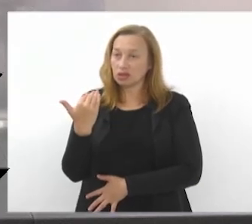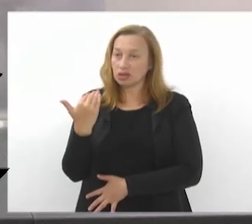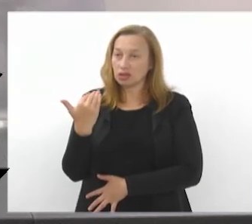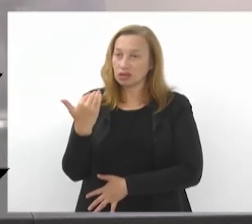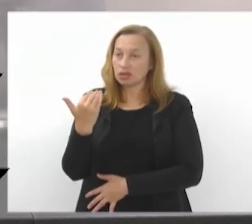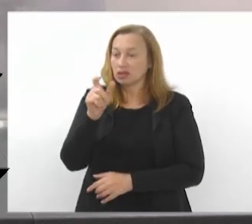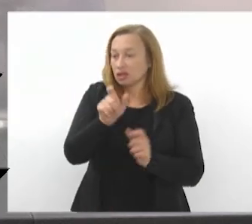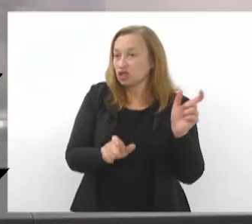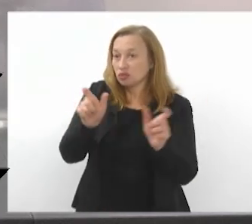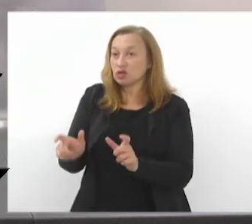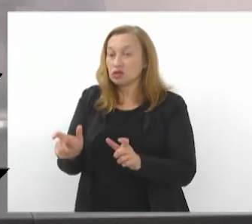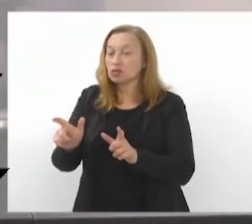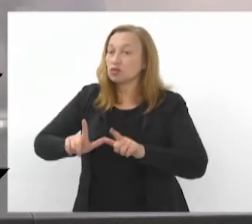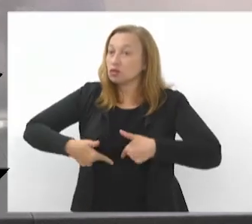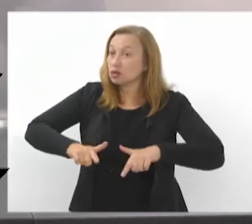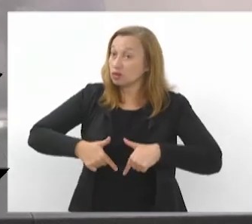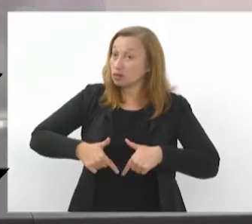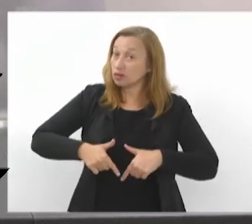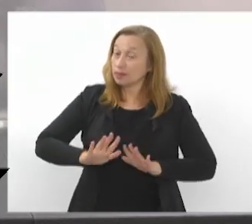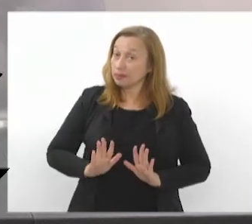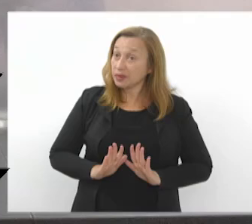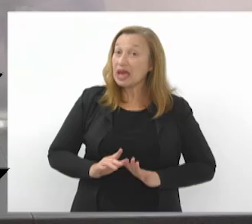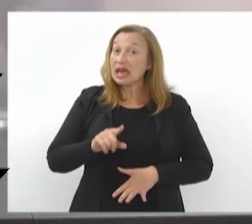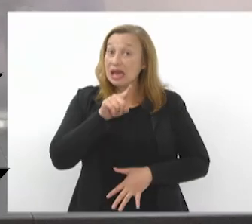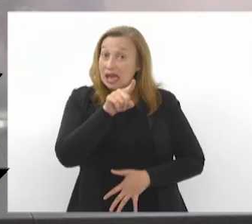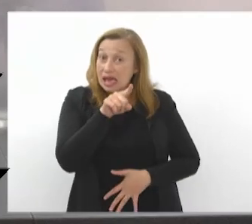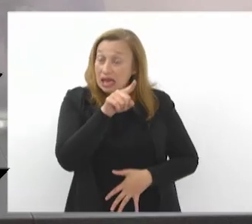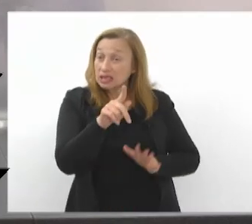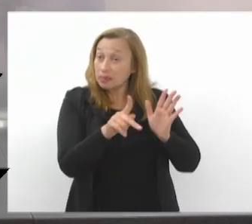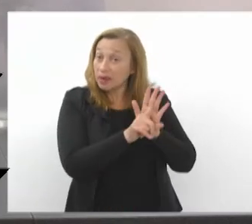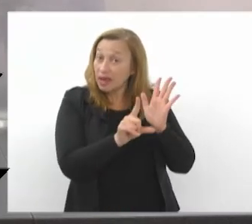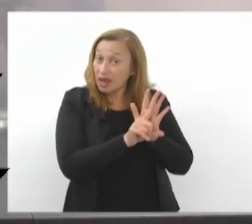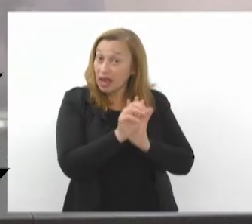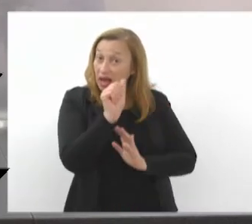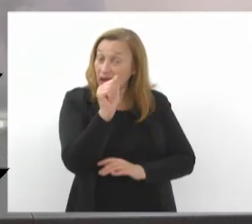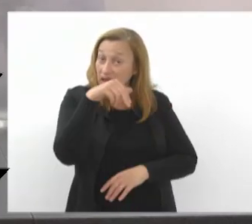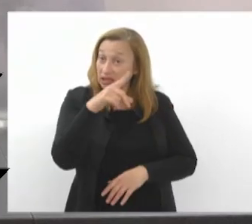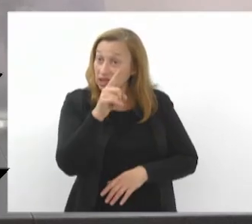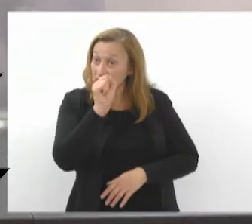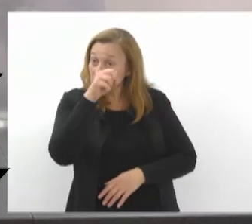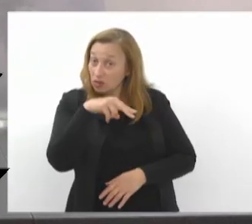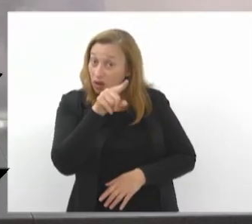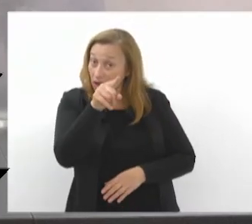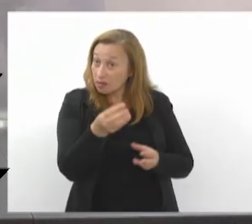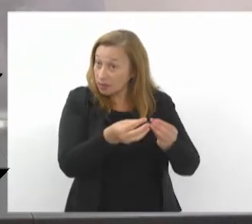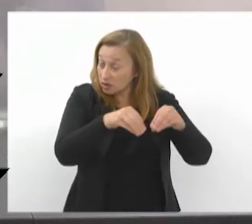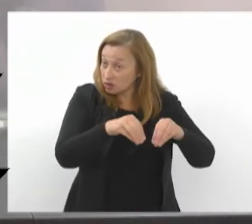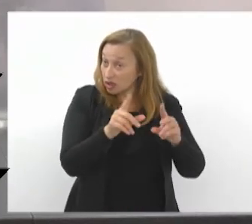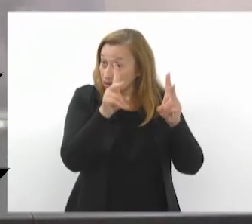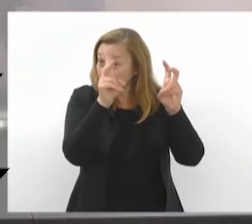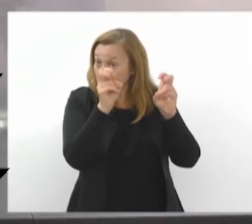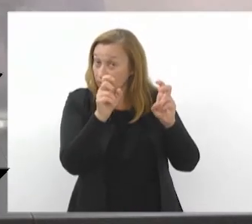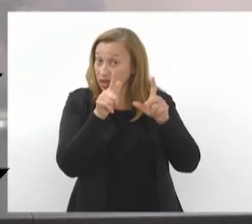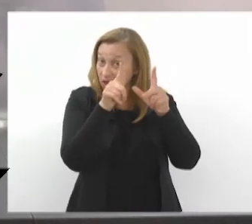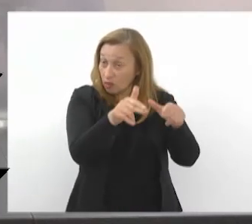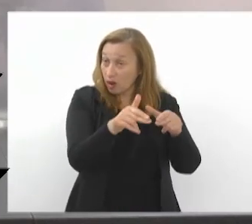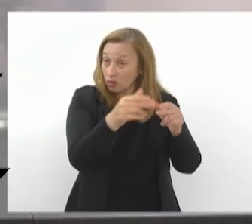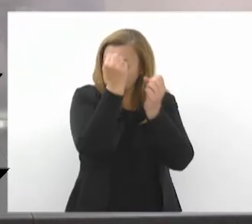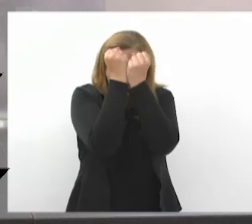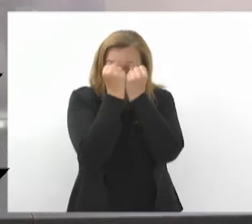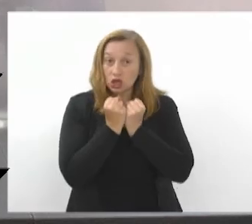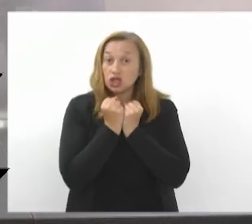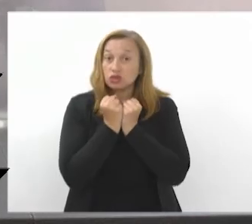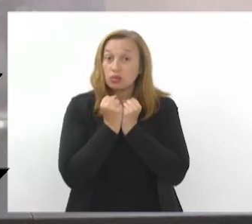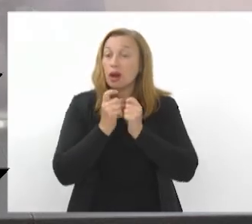deputado Anderson ele esteja prejudicado pela 3.946, que é o mesmo tema de terrorismo, só que